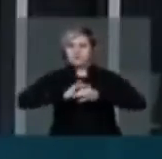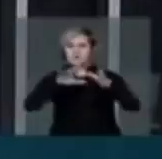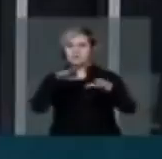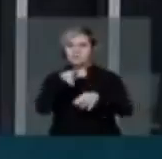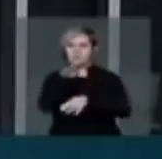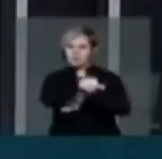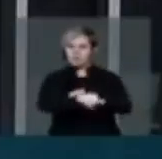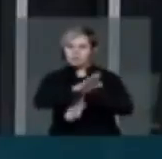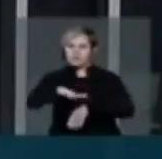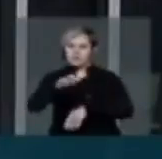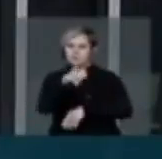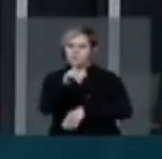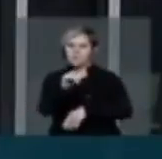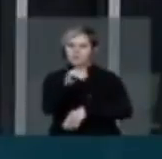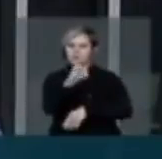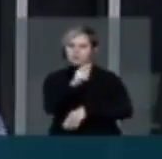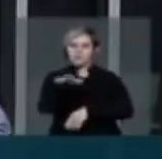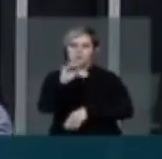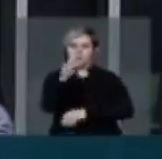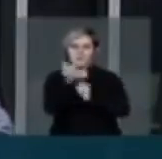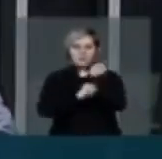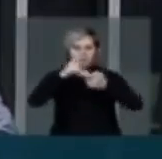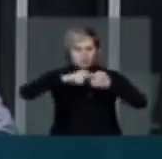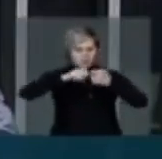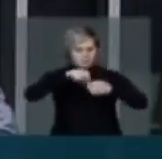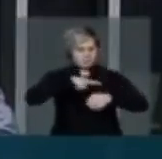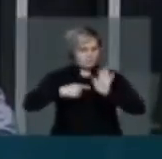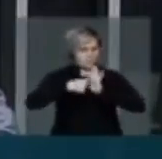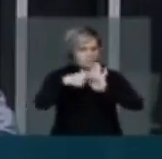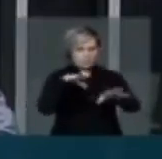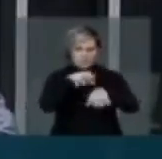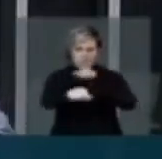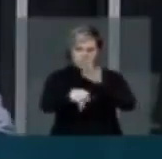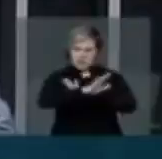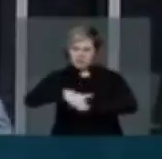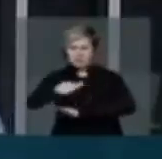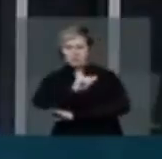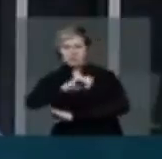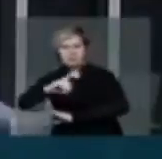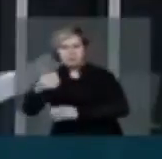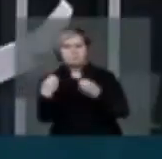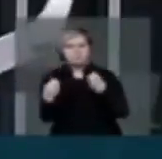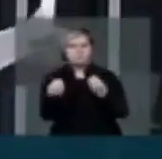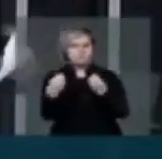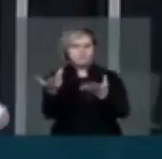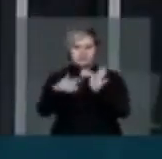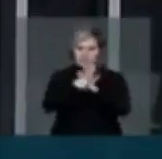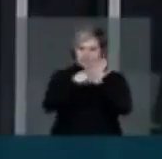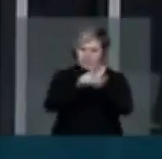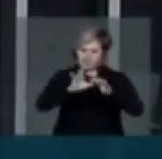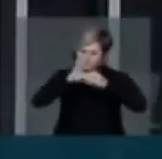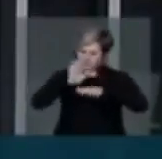Brasil. A indústria do sexo está aí querendo explorar as nossas crianças e adolescentes. Querem uma legislação